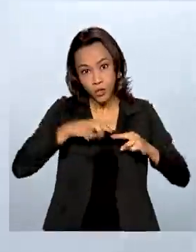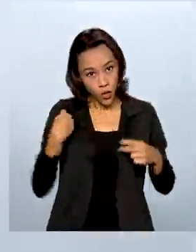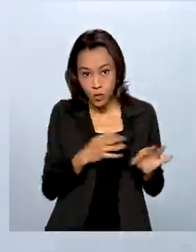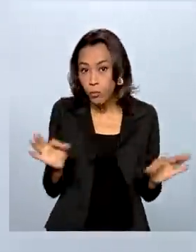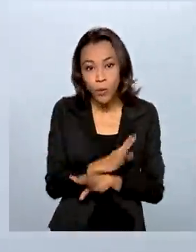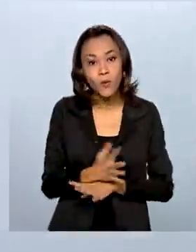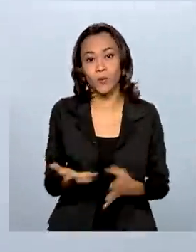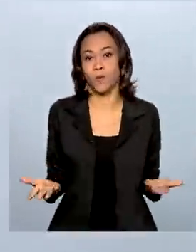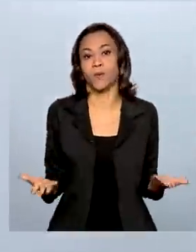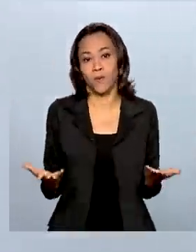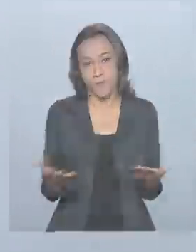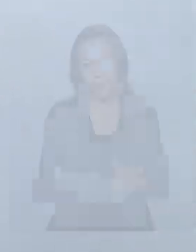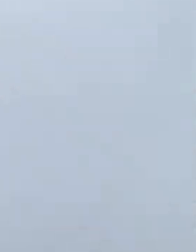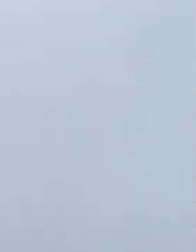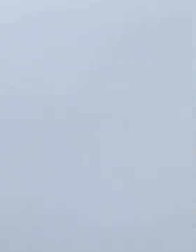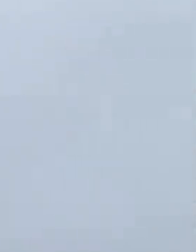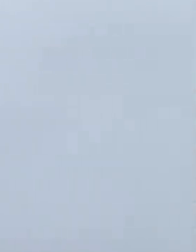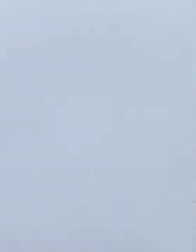pronto.